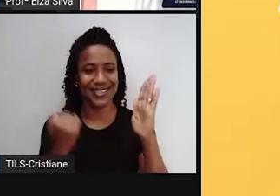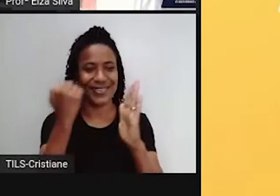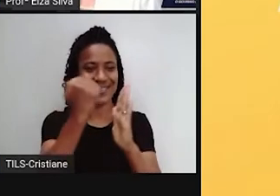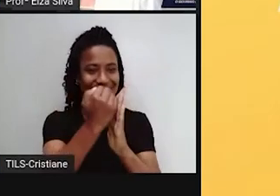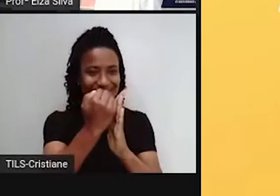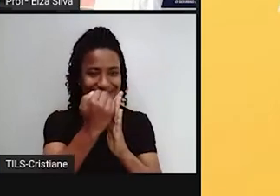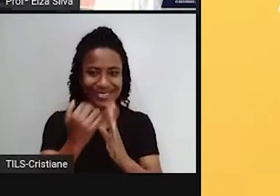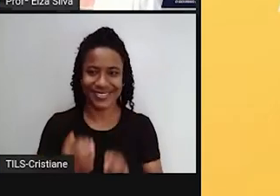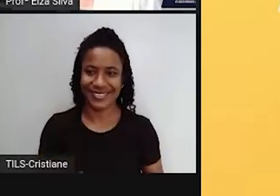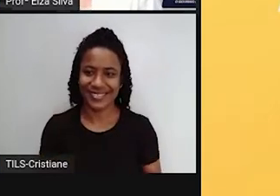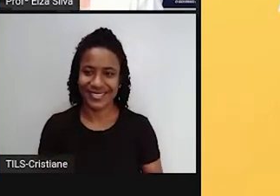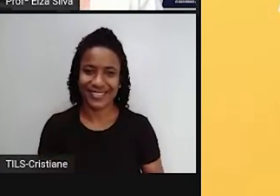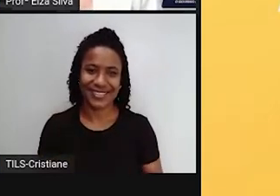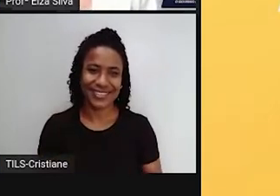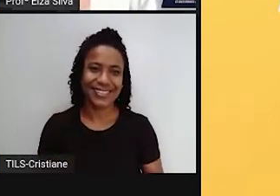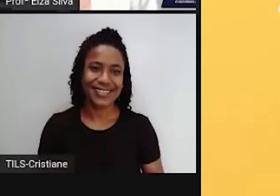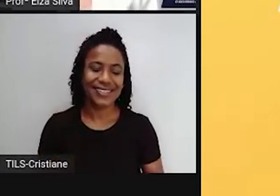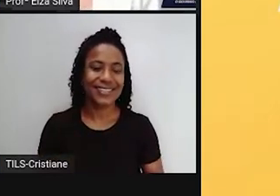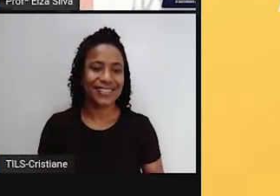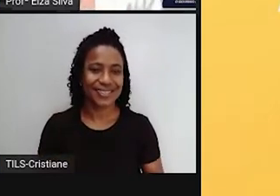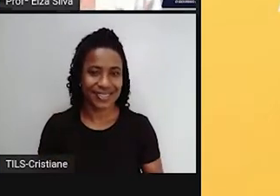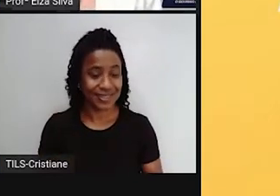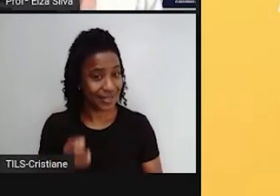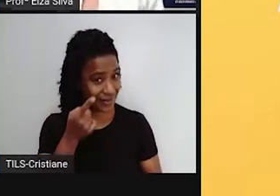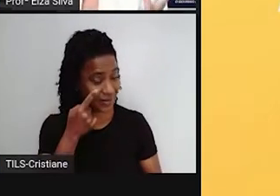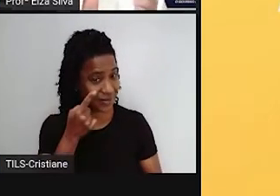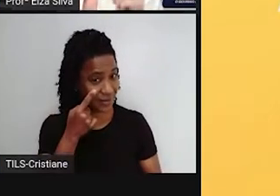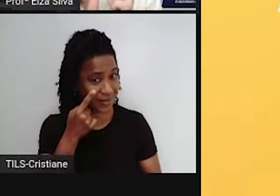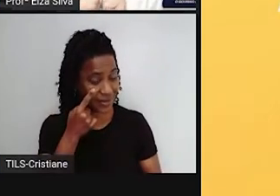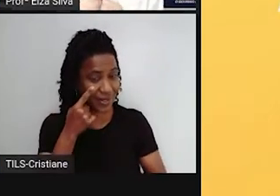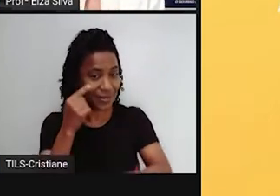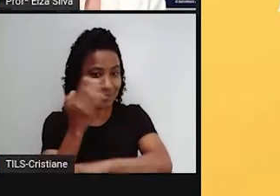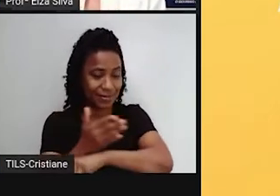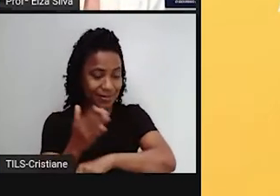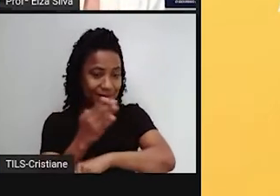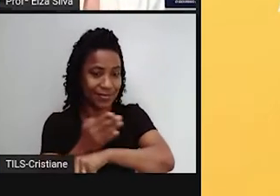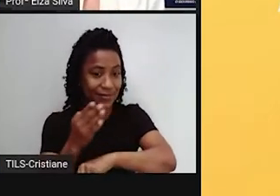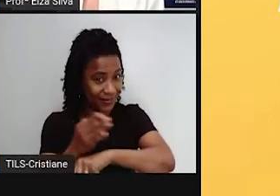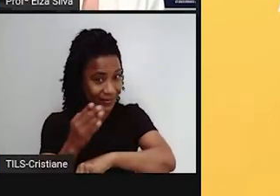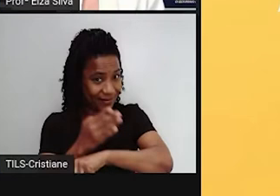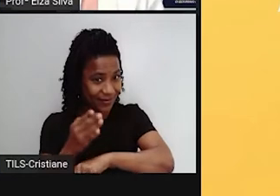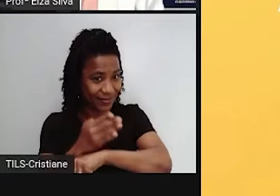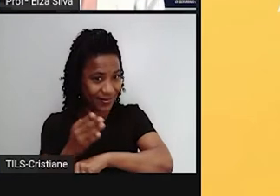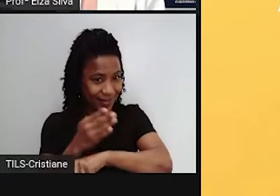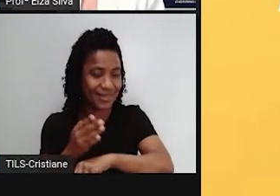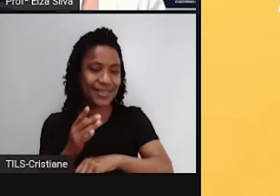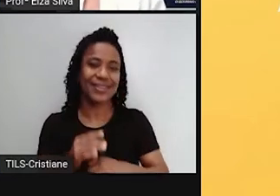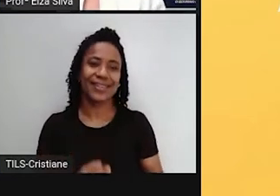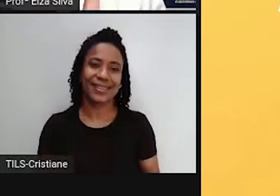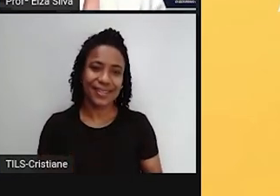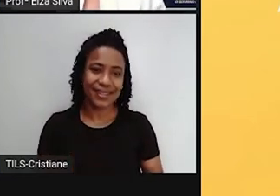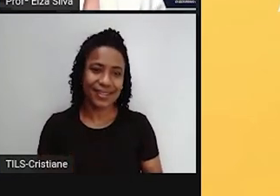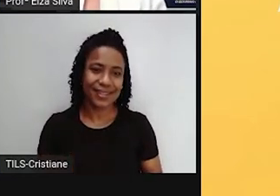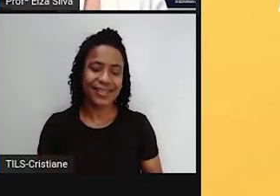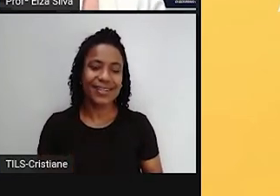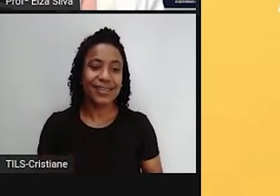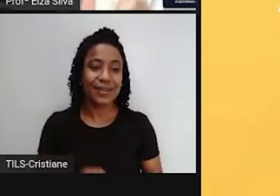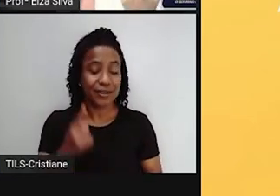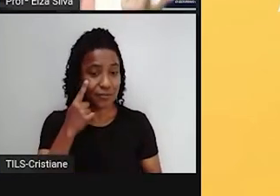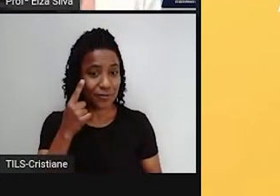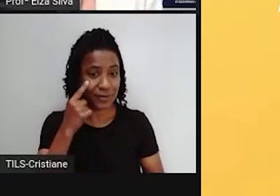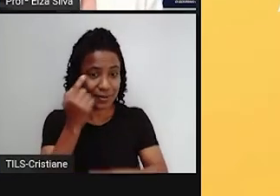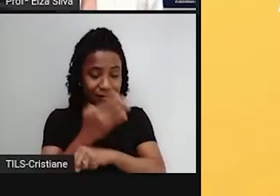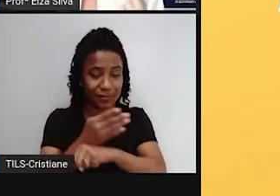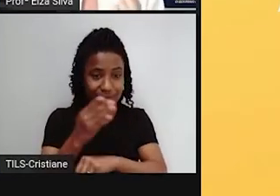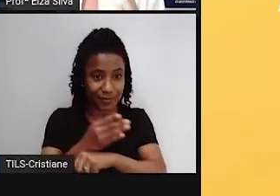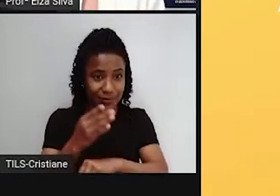aprender hoje. E vamos agora, let's practice a little bit more. Então, Então, vamos praticar um pouquinho mais a